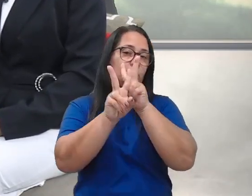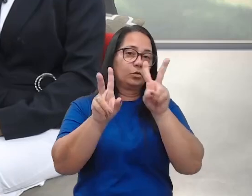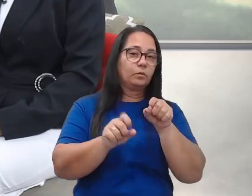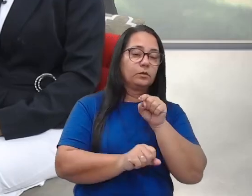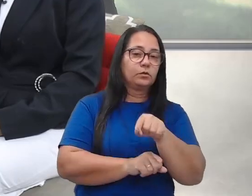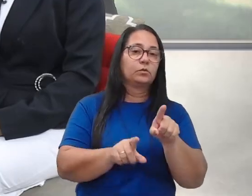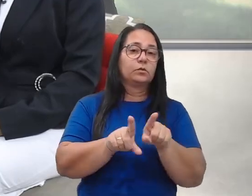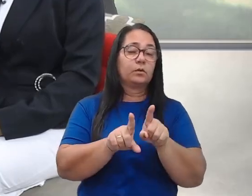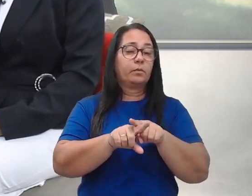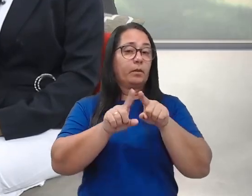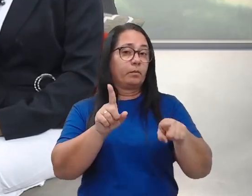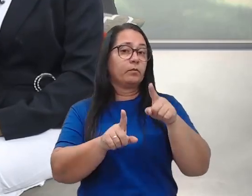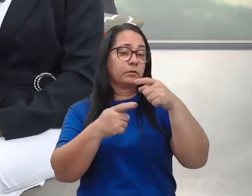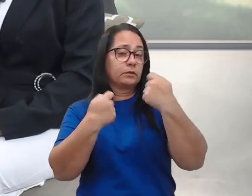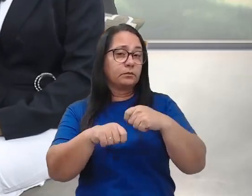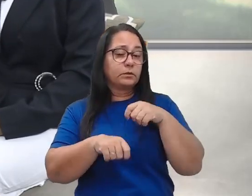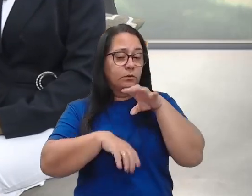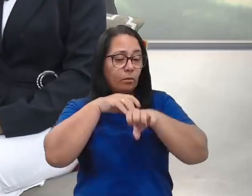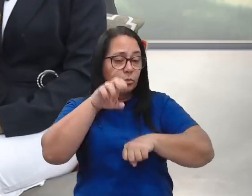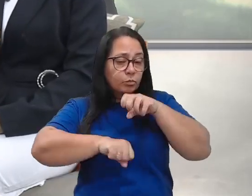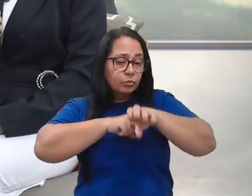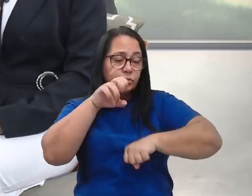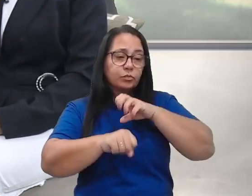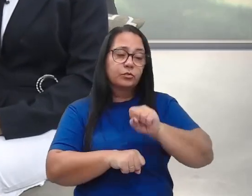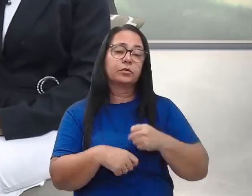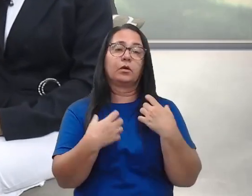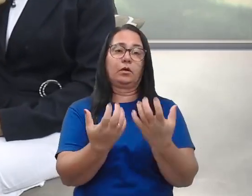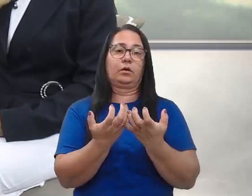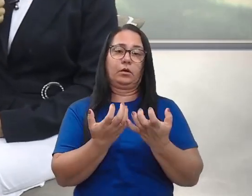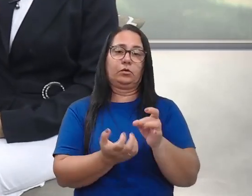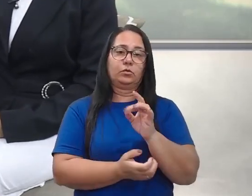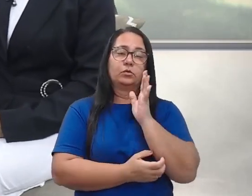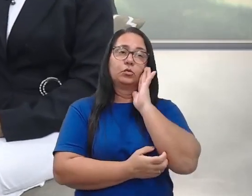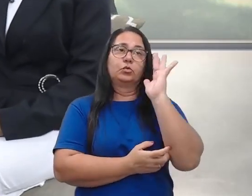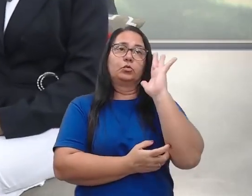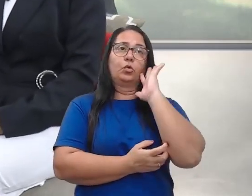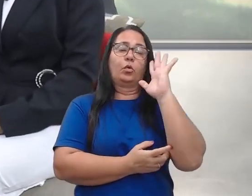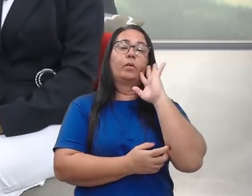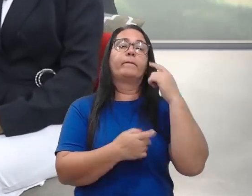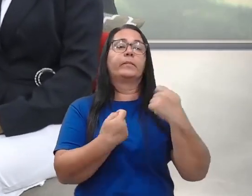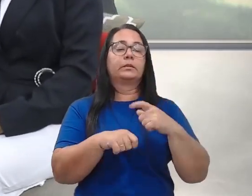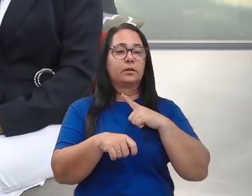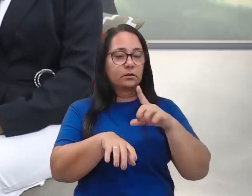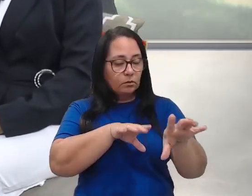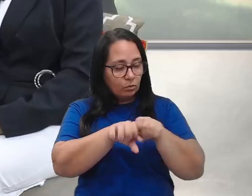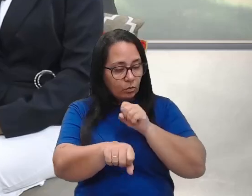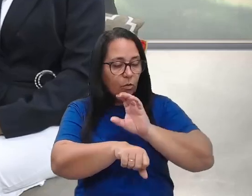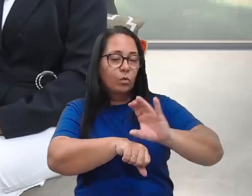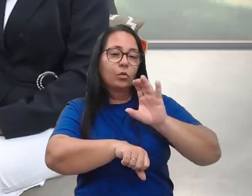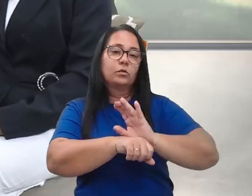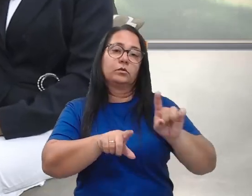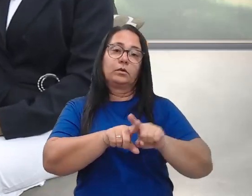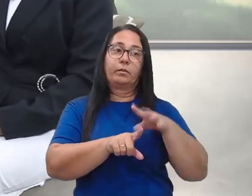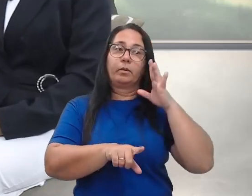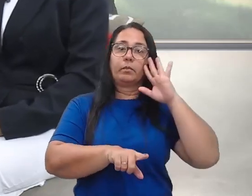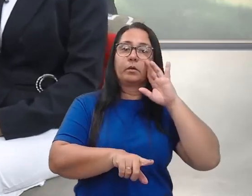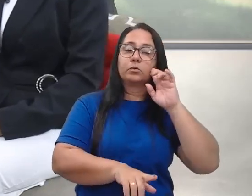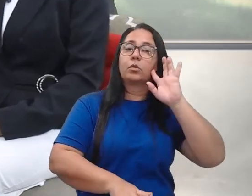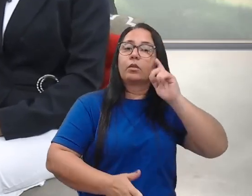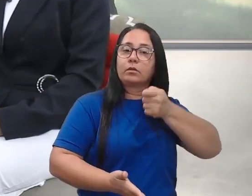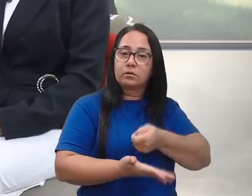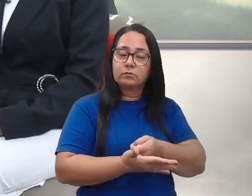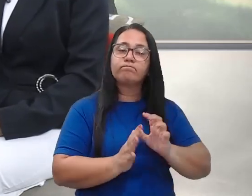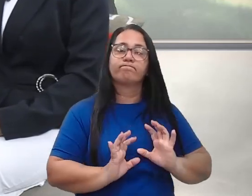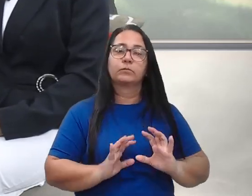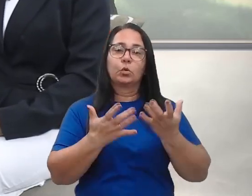entender aquilo que você quer, né? Não basta ter sonho, você tem que ter qualificação para que esse sonho dê certo. E aí estudar,